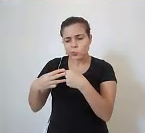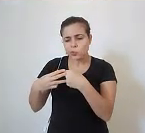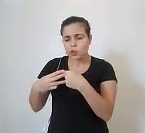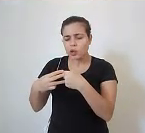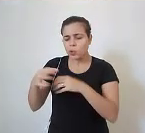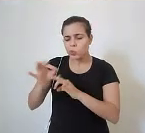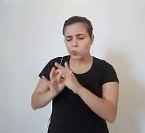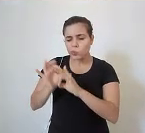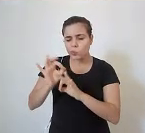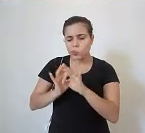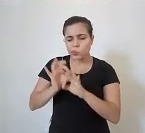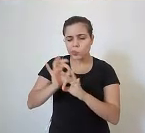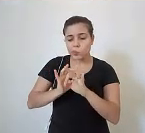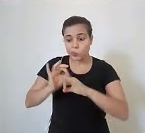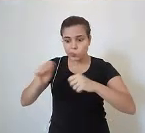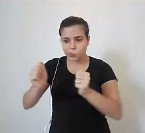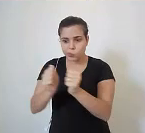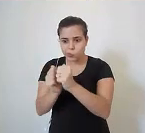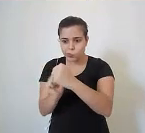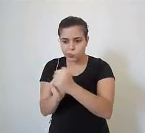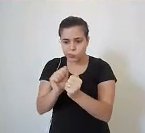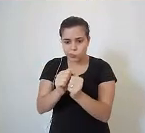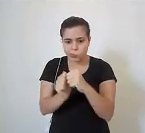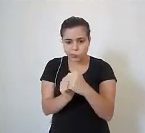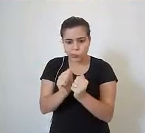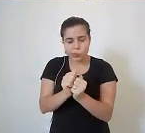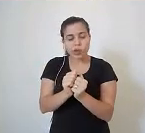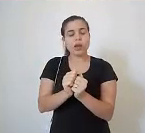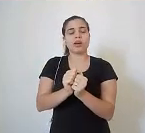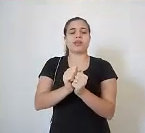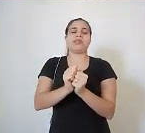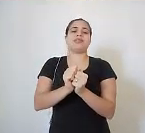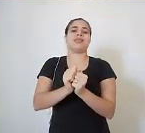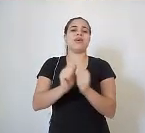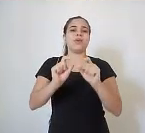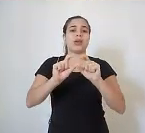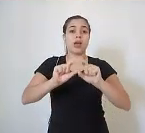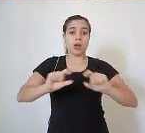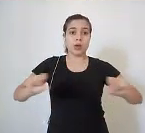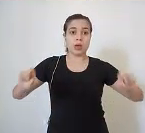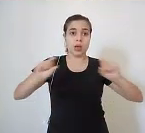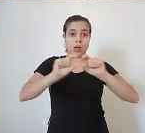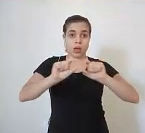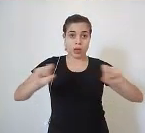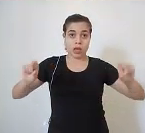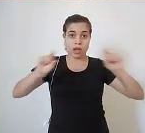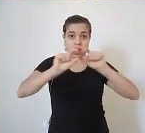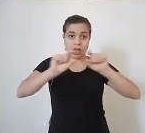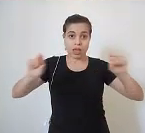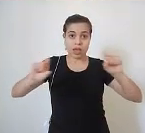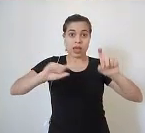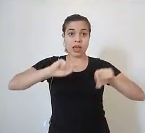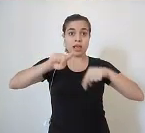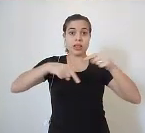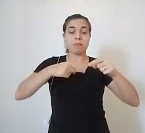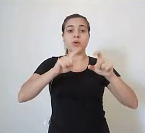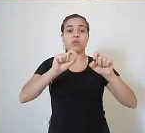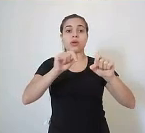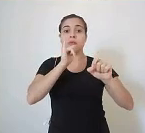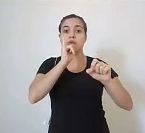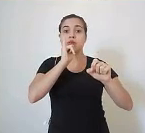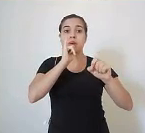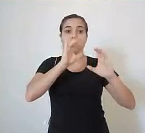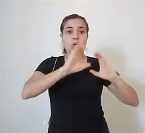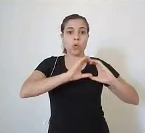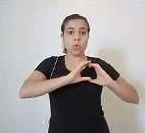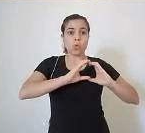para formar os tecidos. Os tecidos é o conjunto de tecidos, né, que tem uma função semelhante, vão formar os órgãos,